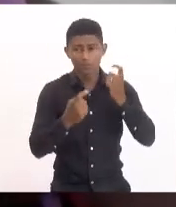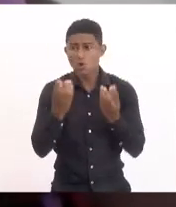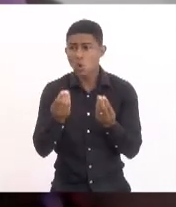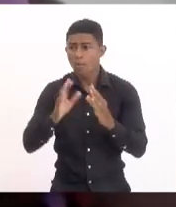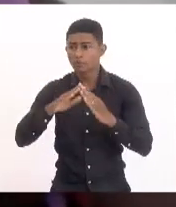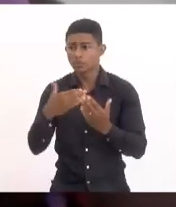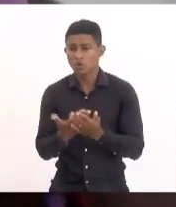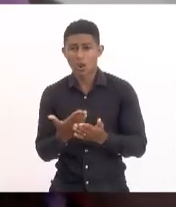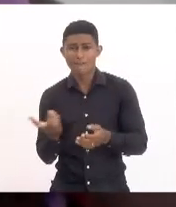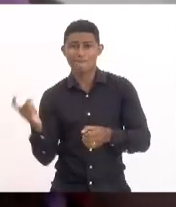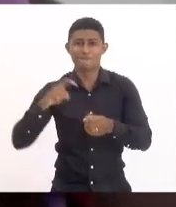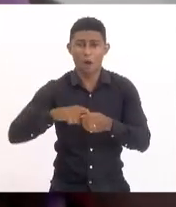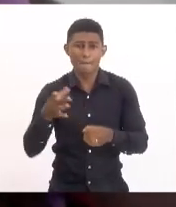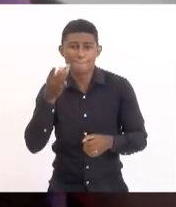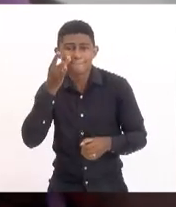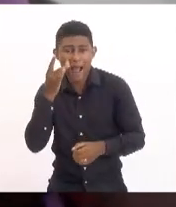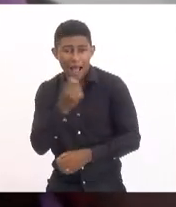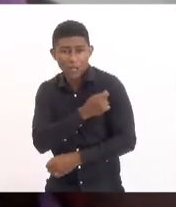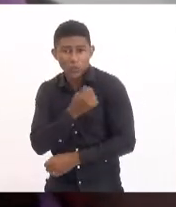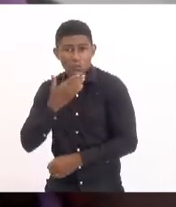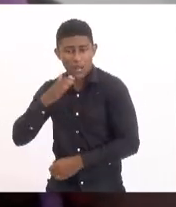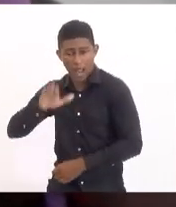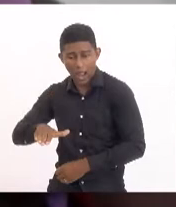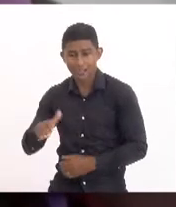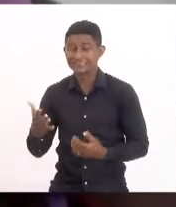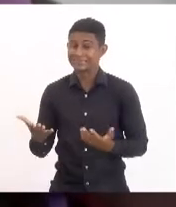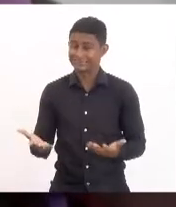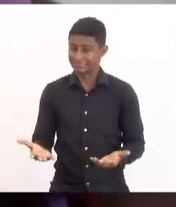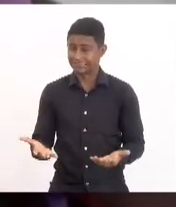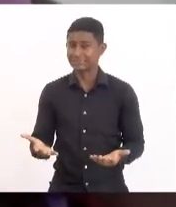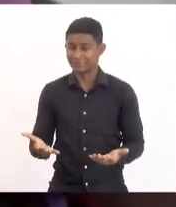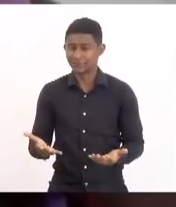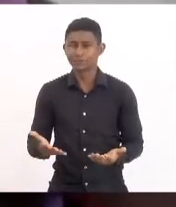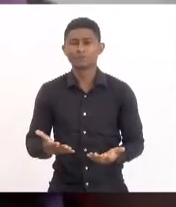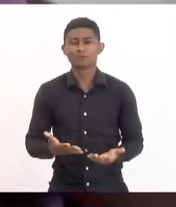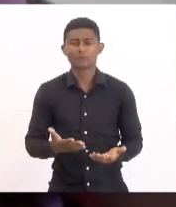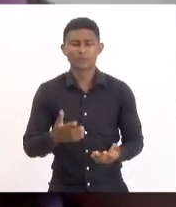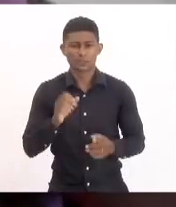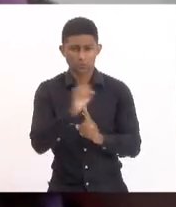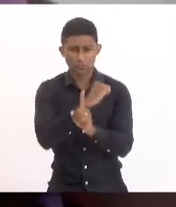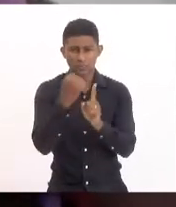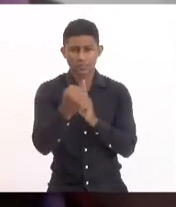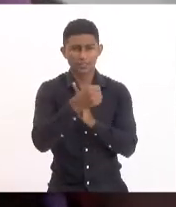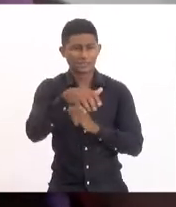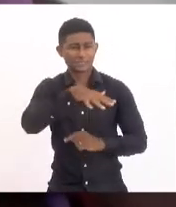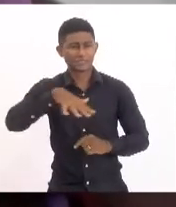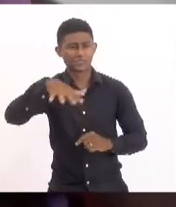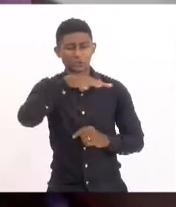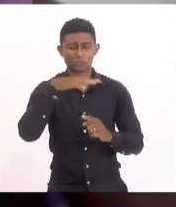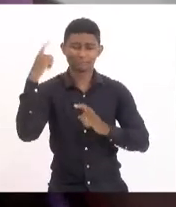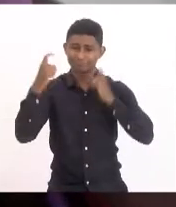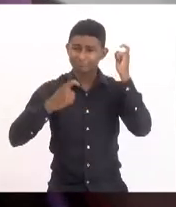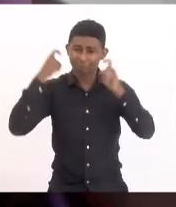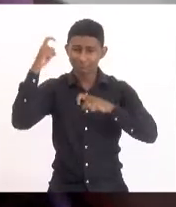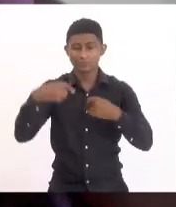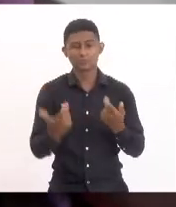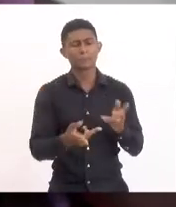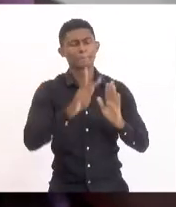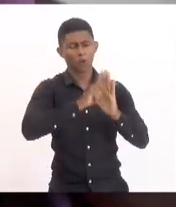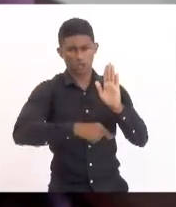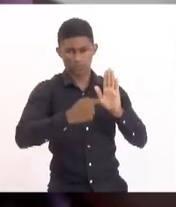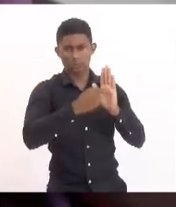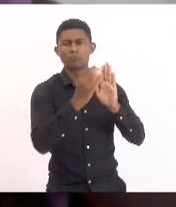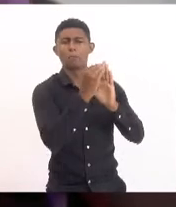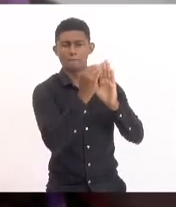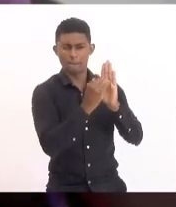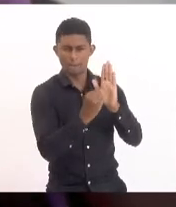sociedade vem se preocupando com que medidas como essa sejam garantidas, e o projeto versa sobre isso. Entre as